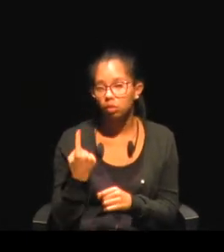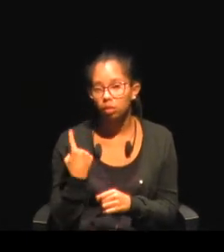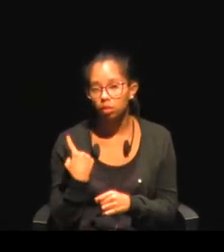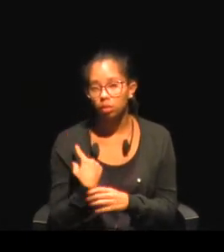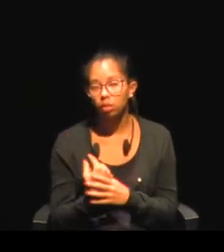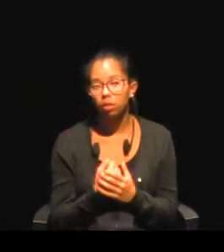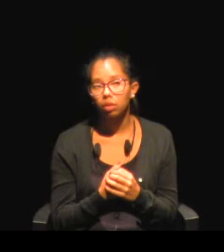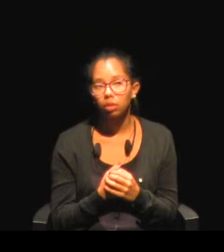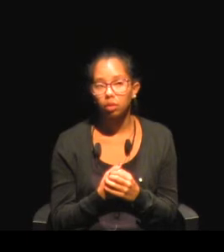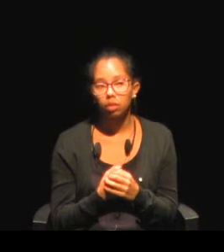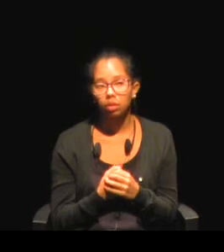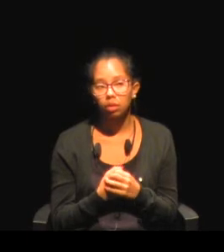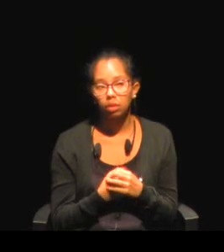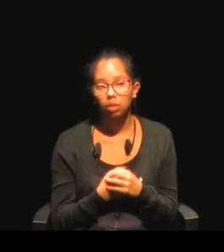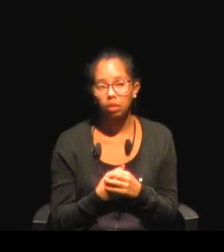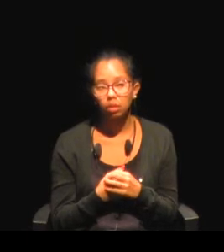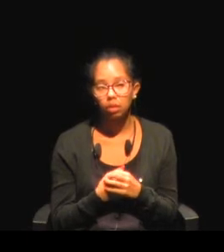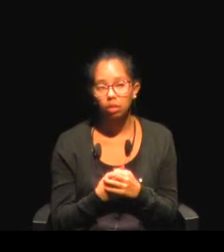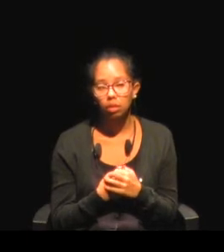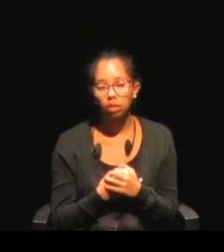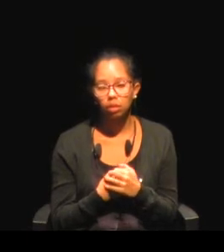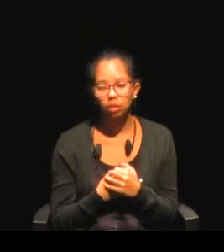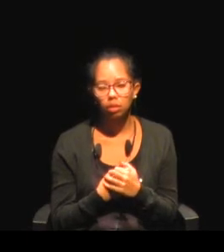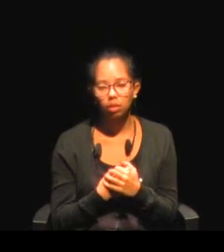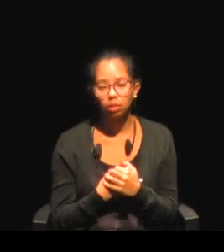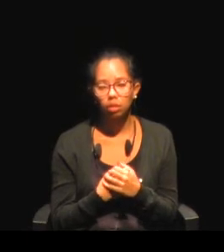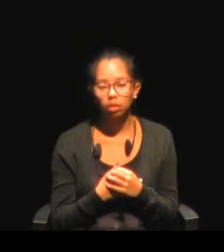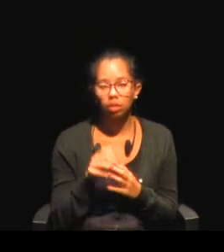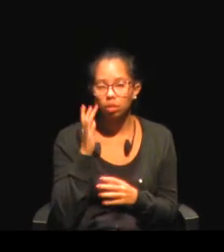acaba sendo, restou dela esse L aqui, né?